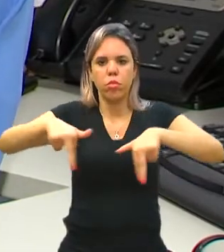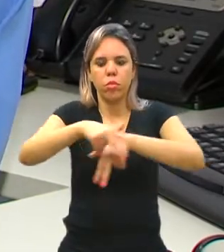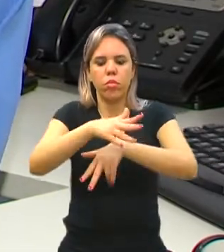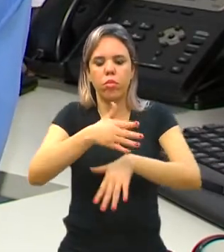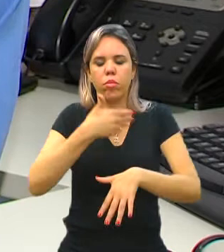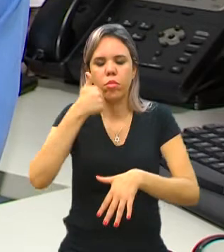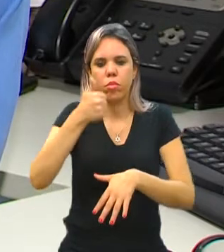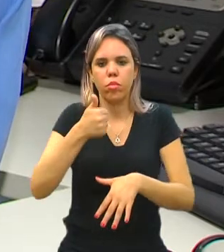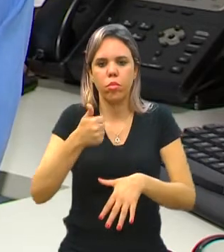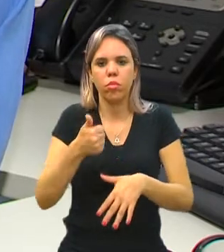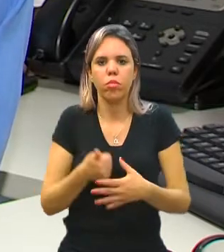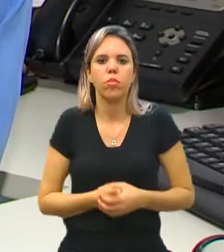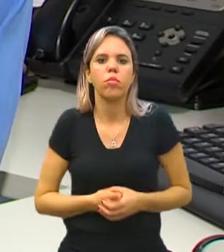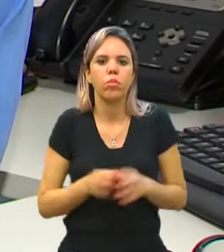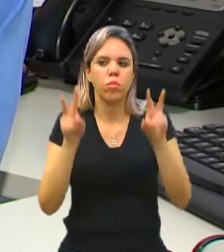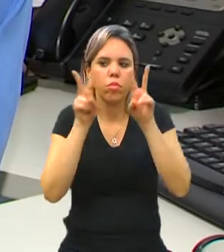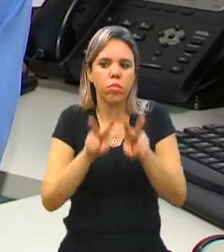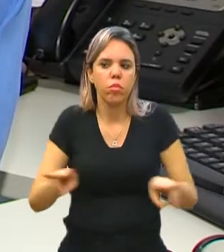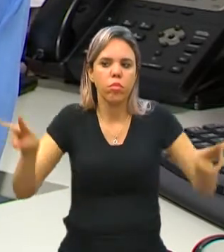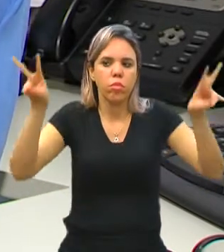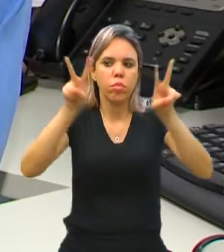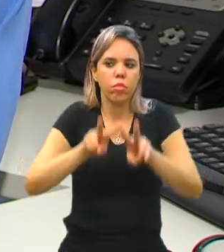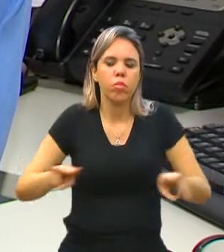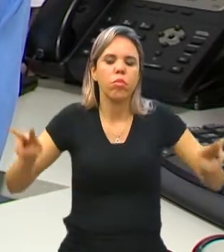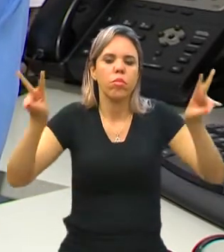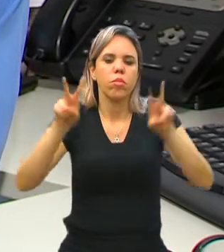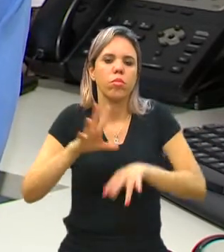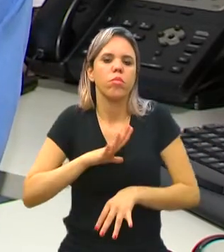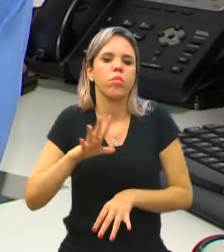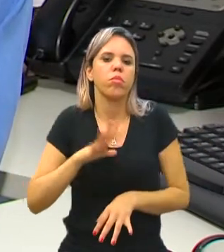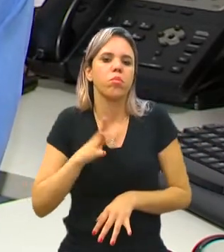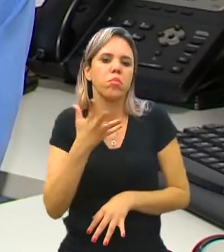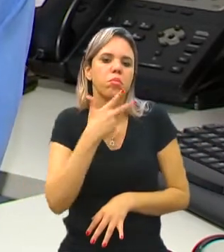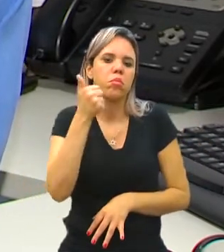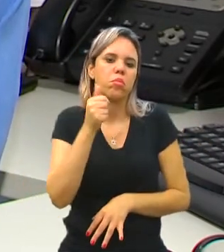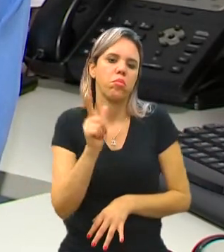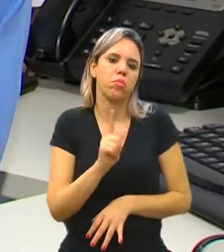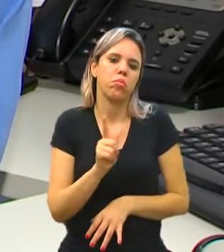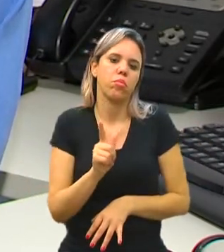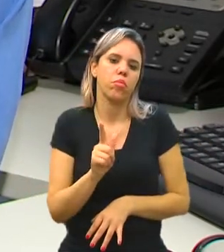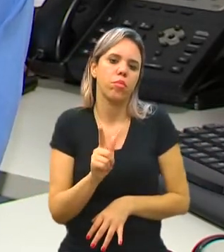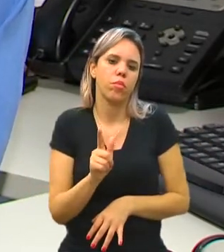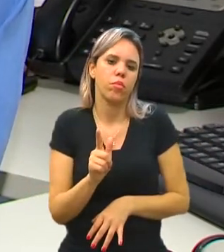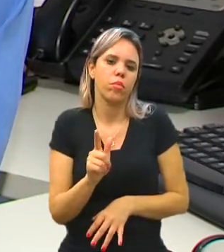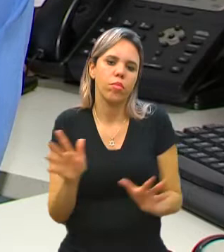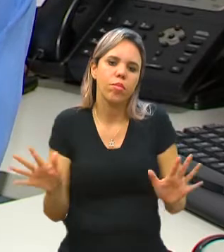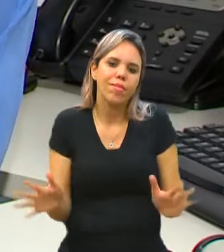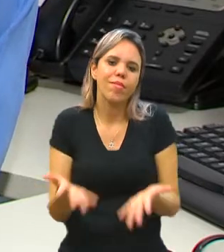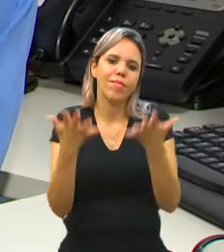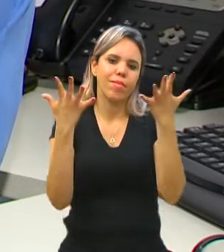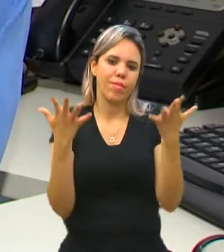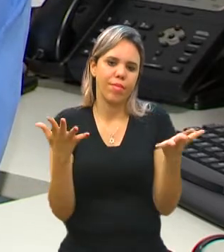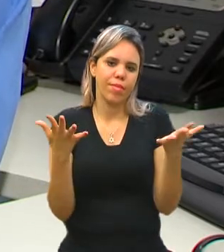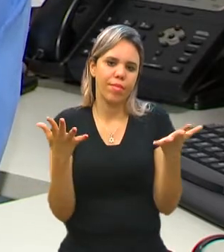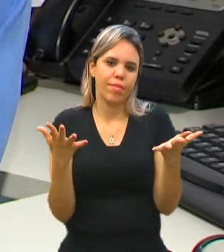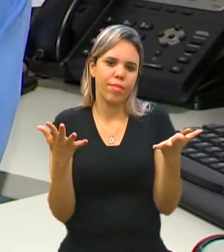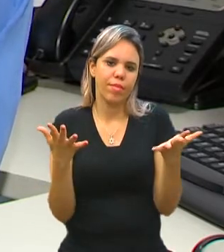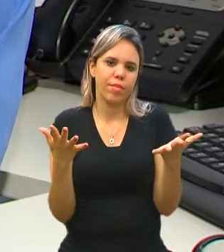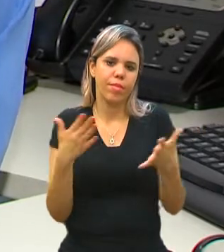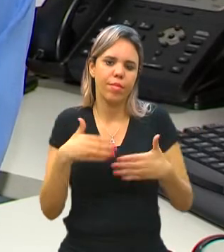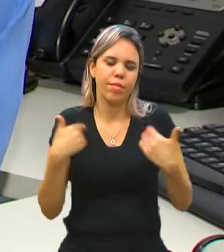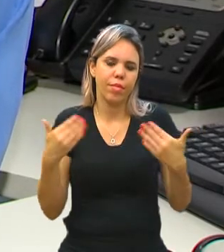é melhorar o aspecto visual estético e obviamente também estimula